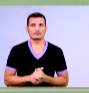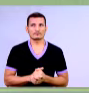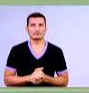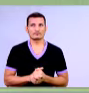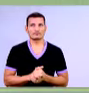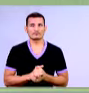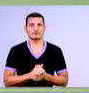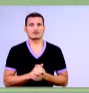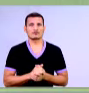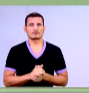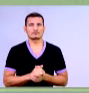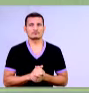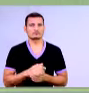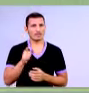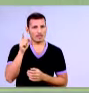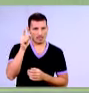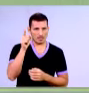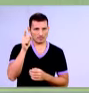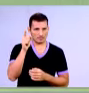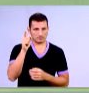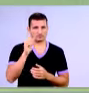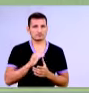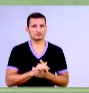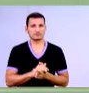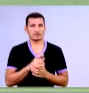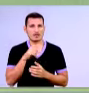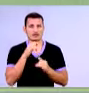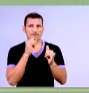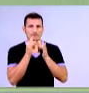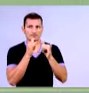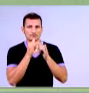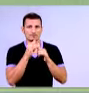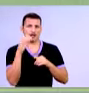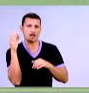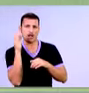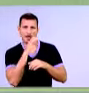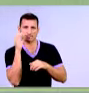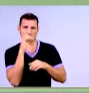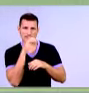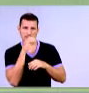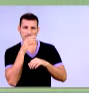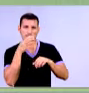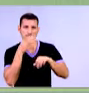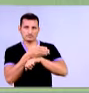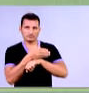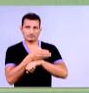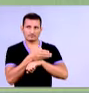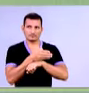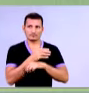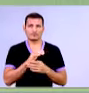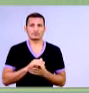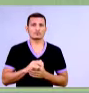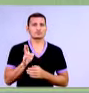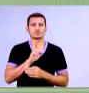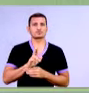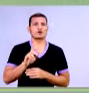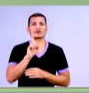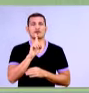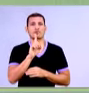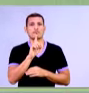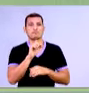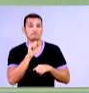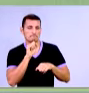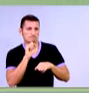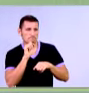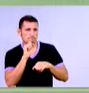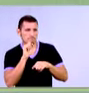Esse aspecto versa sobre informação rapidamente acessível, o usuário não fica preso a uma sequência de